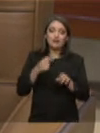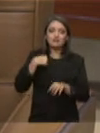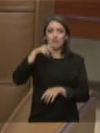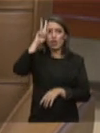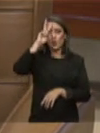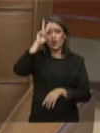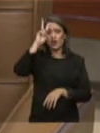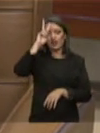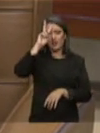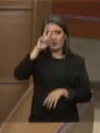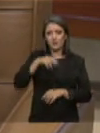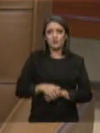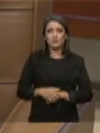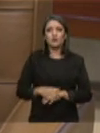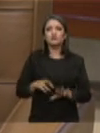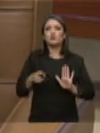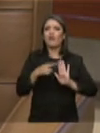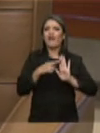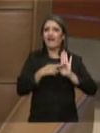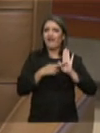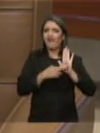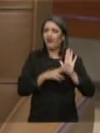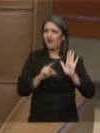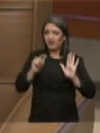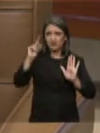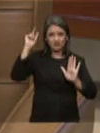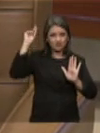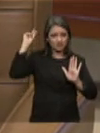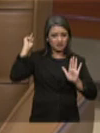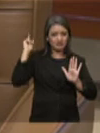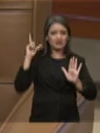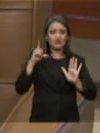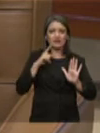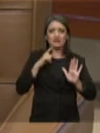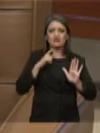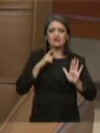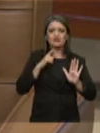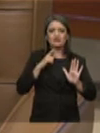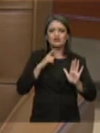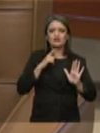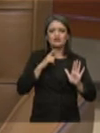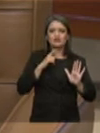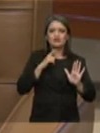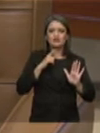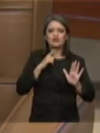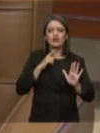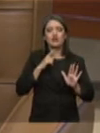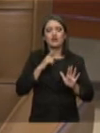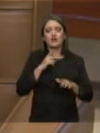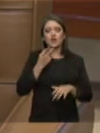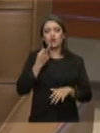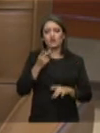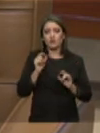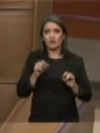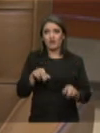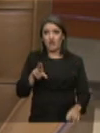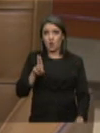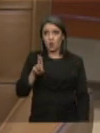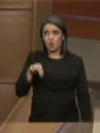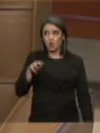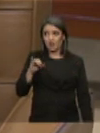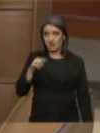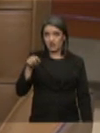uma velha norma que tratava, doutor Aras, do ITR, e que dava para a União,